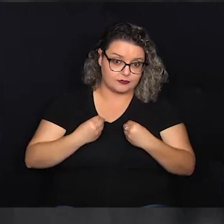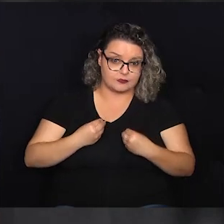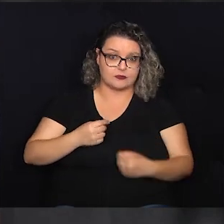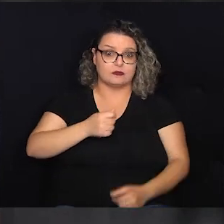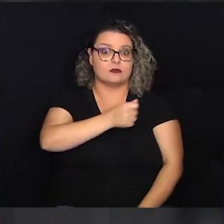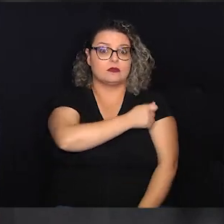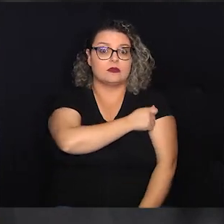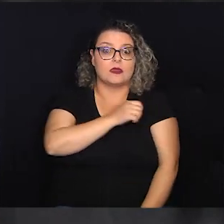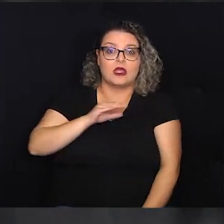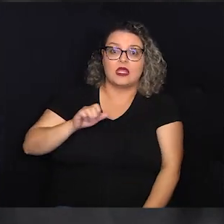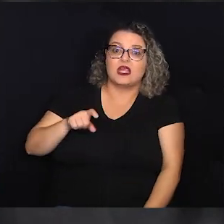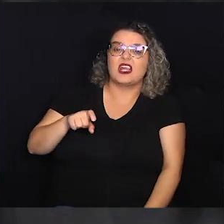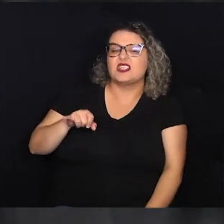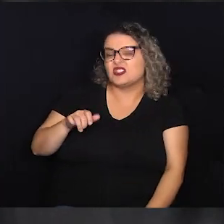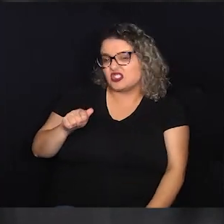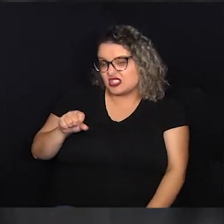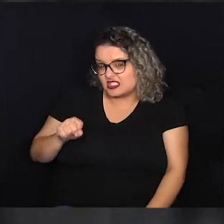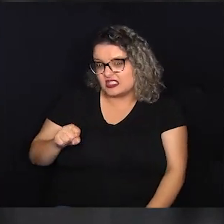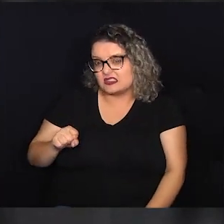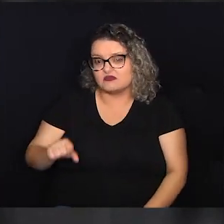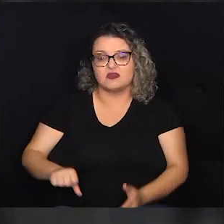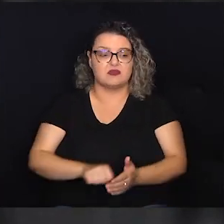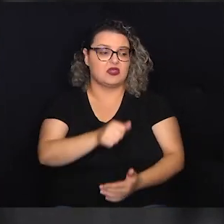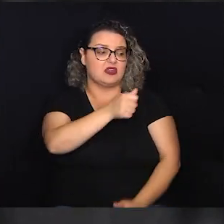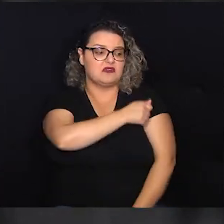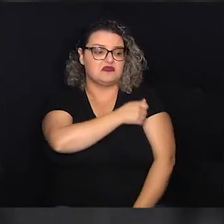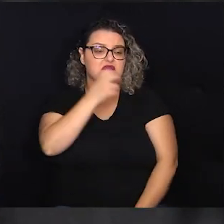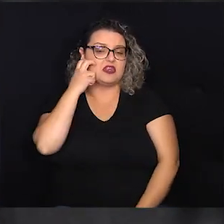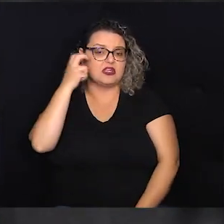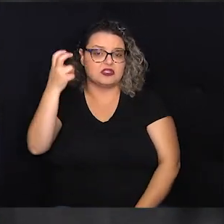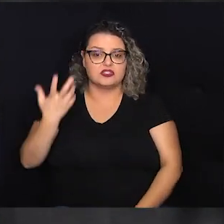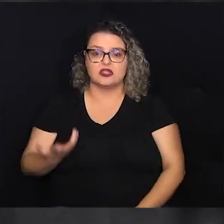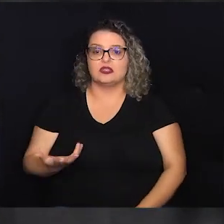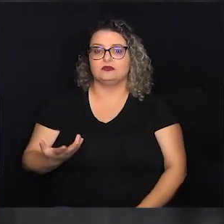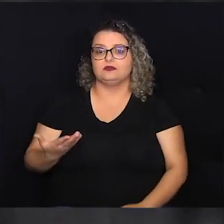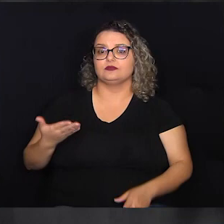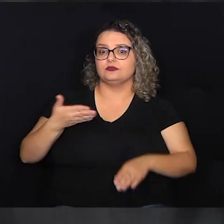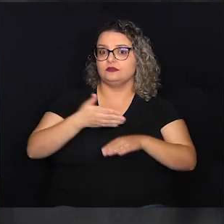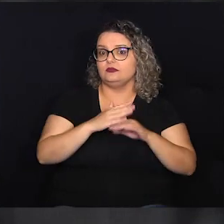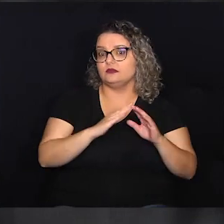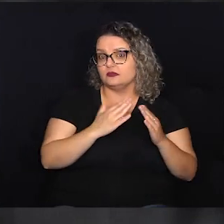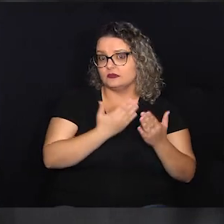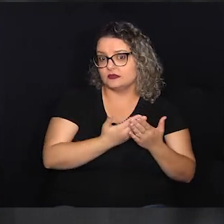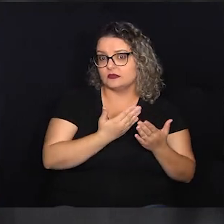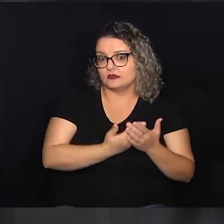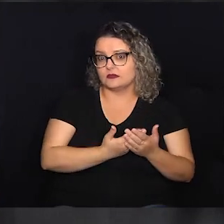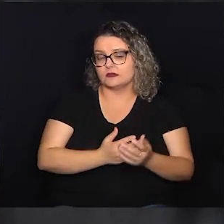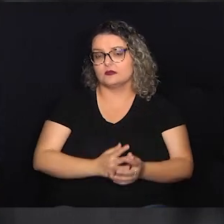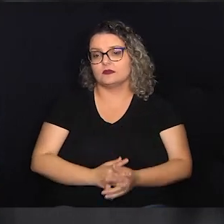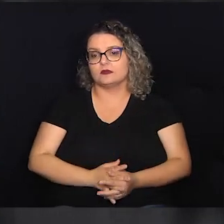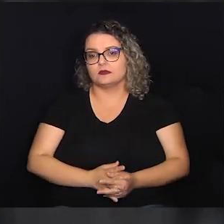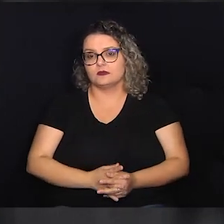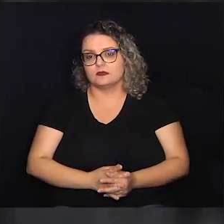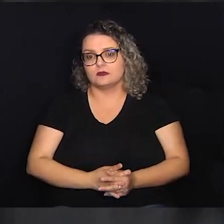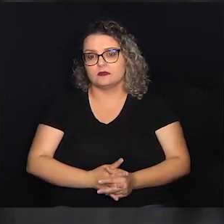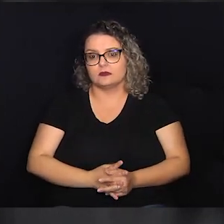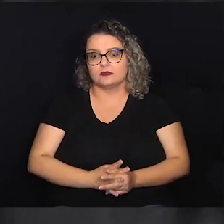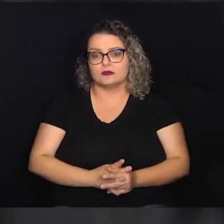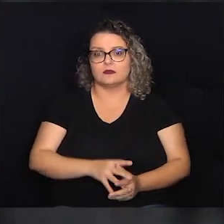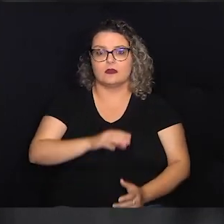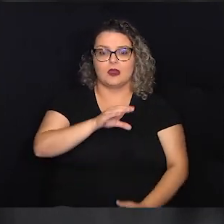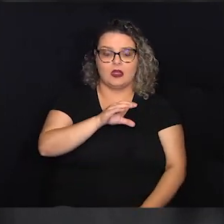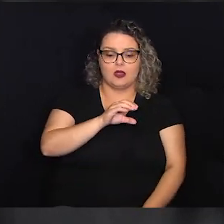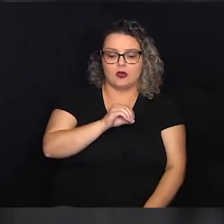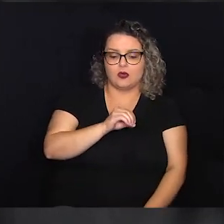vida foi me proporcionando. Certo. Eu era um aluno Caxias, primeiro aluno da classe, entrei numa escola,